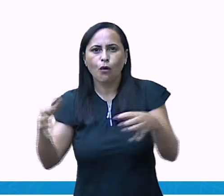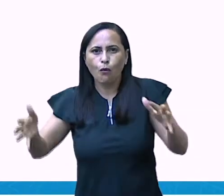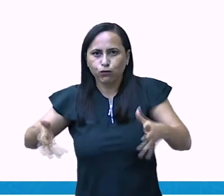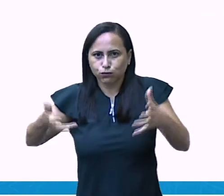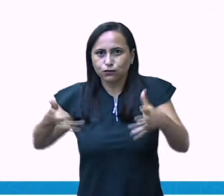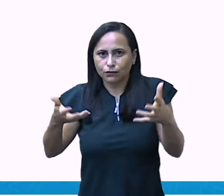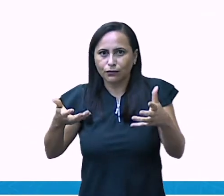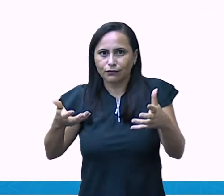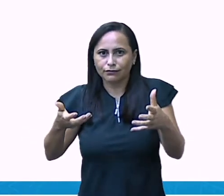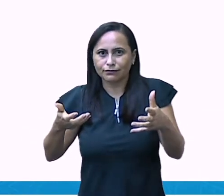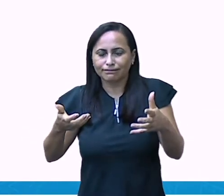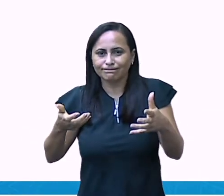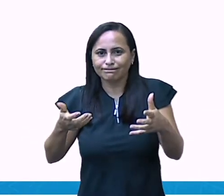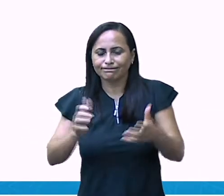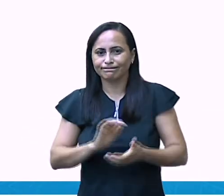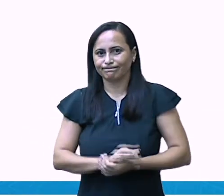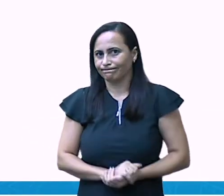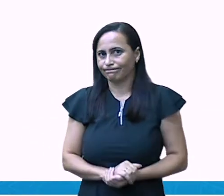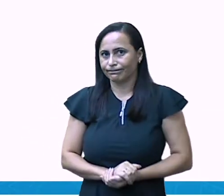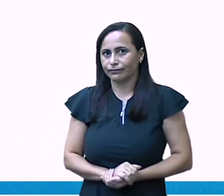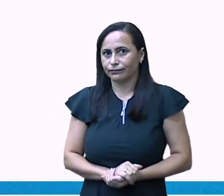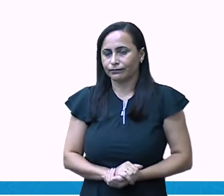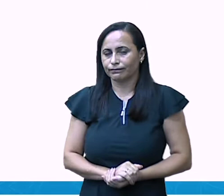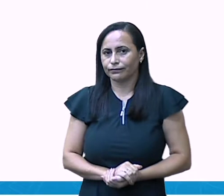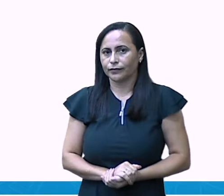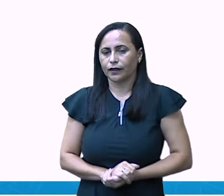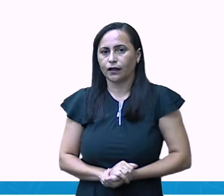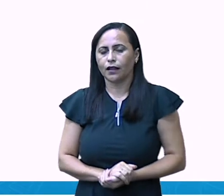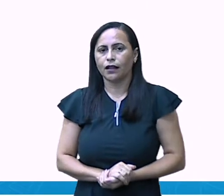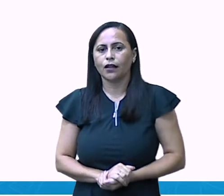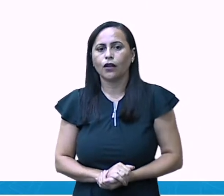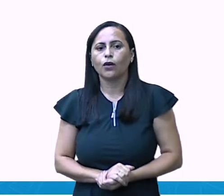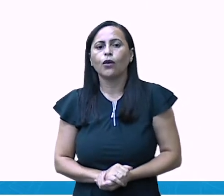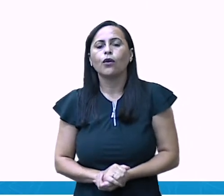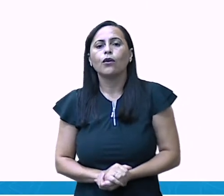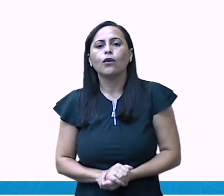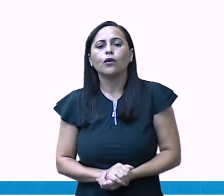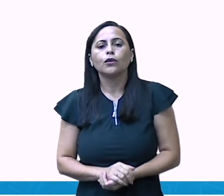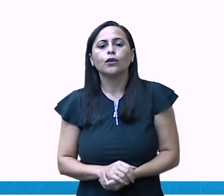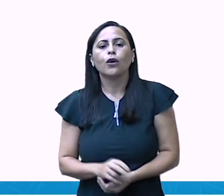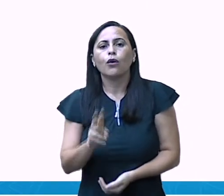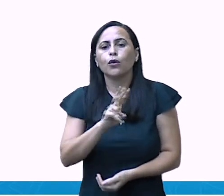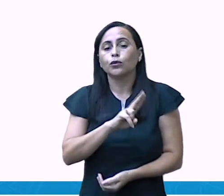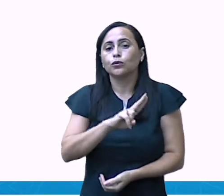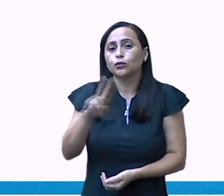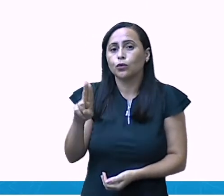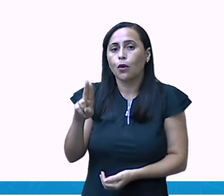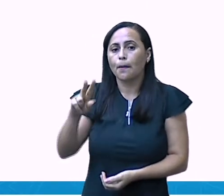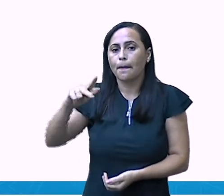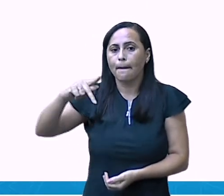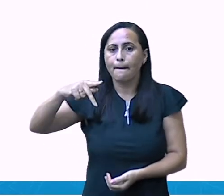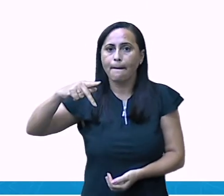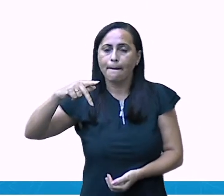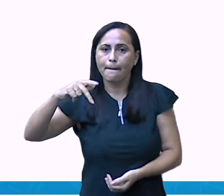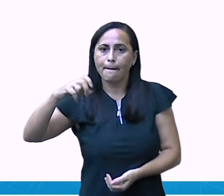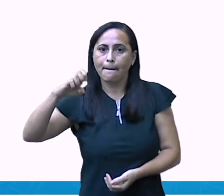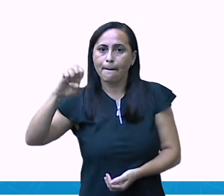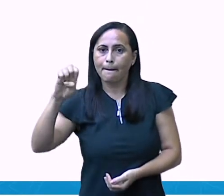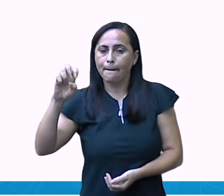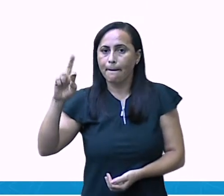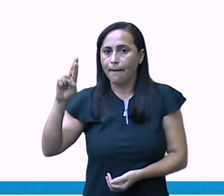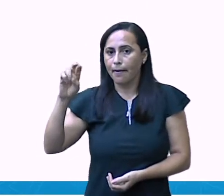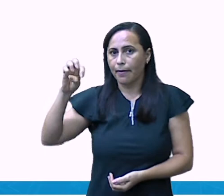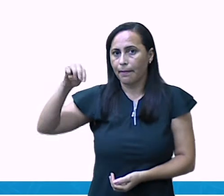dia. O solo arenoso nós chamamos de solo permeável. O que é o solo